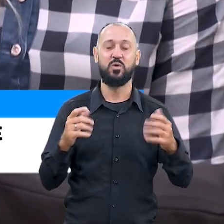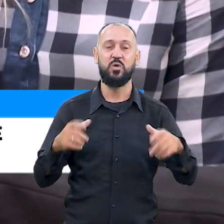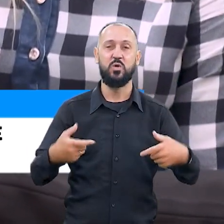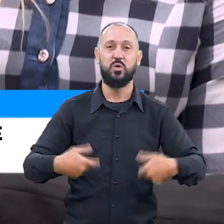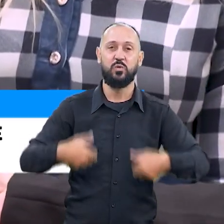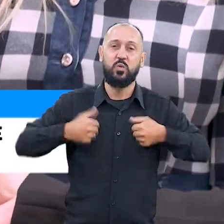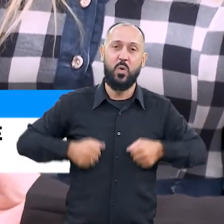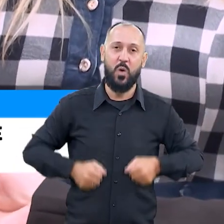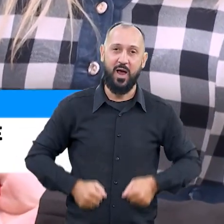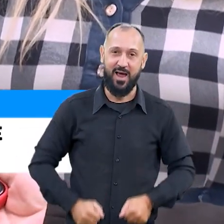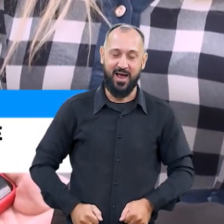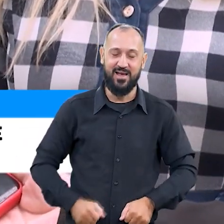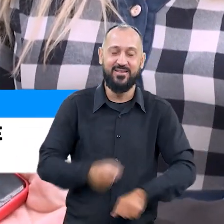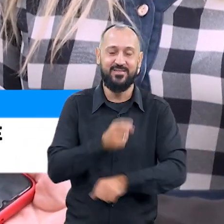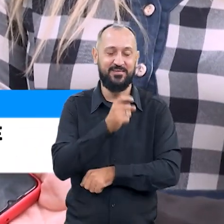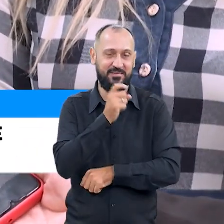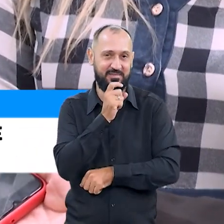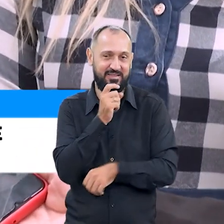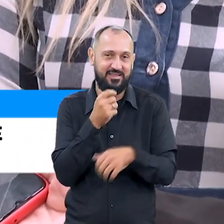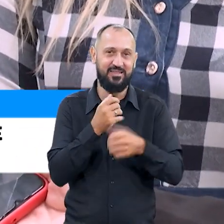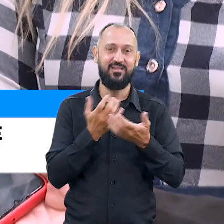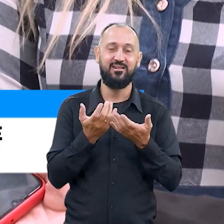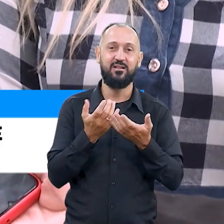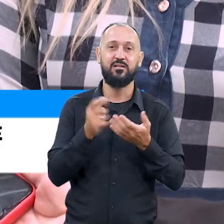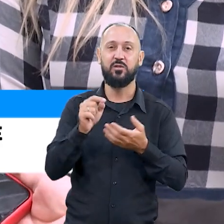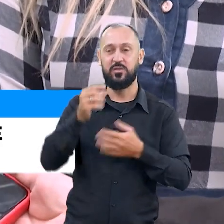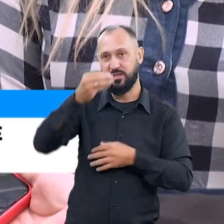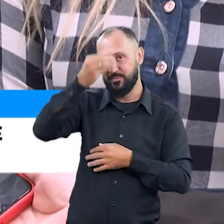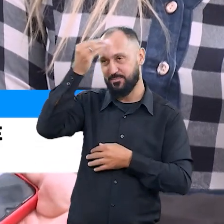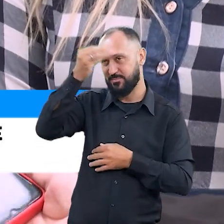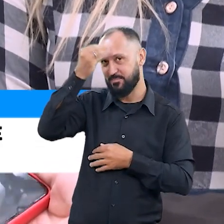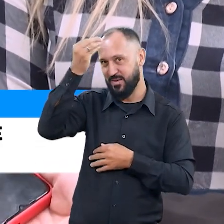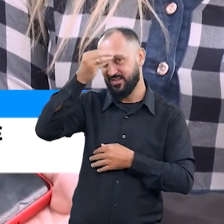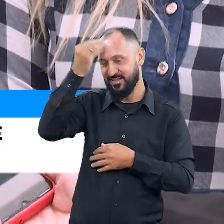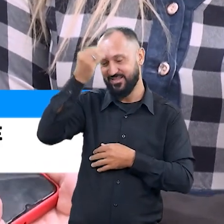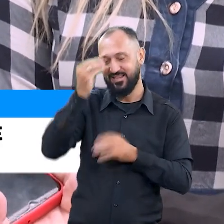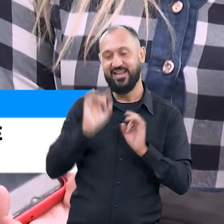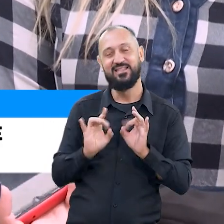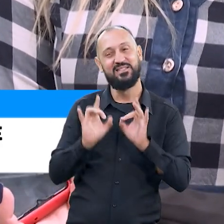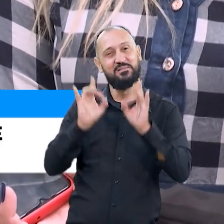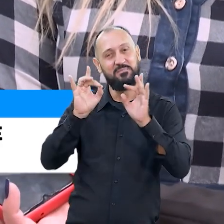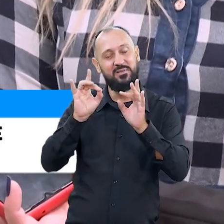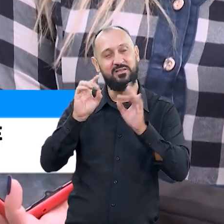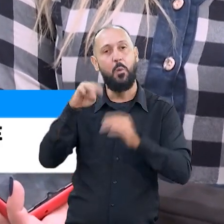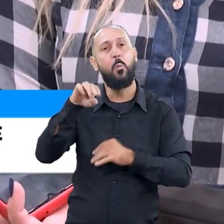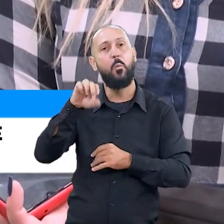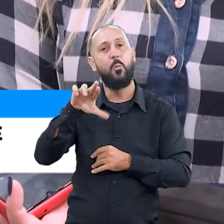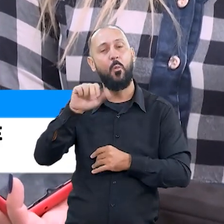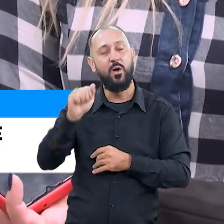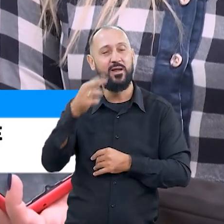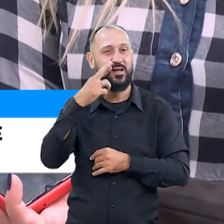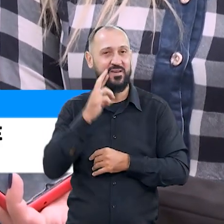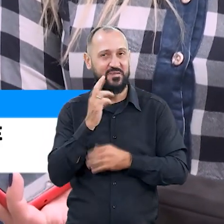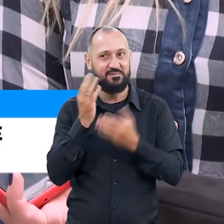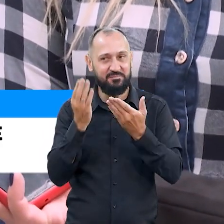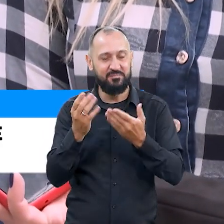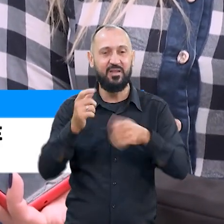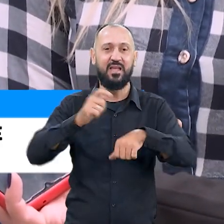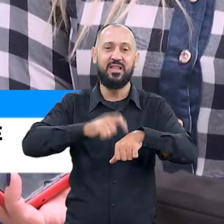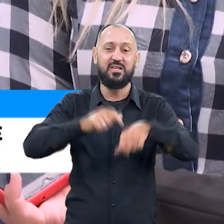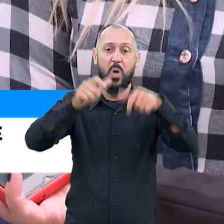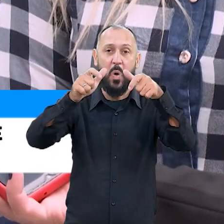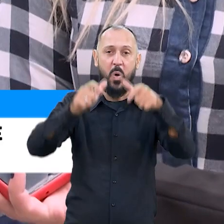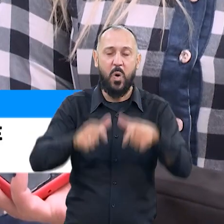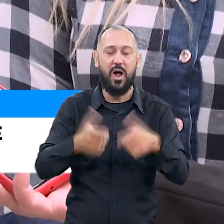campanha do agasalho da nossa querida madrinha Mônica Riddel e dizer que a